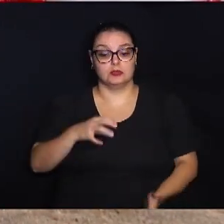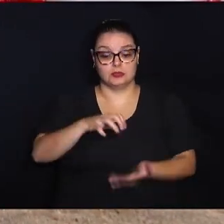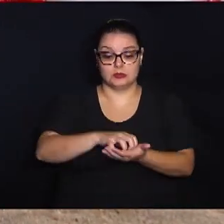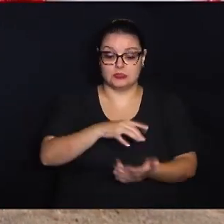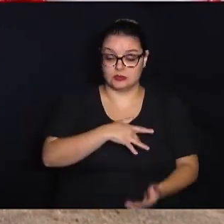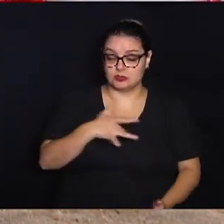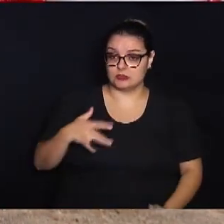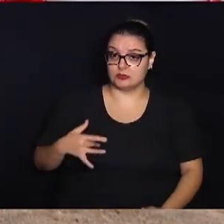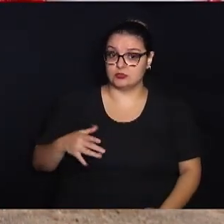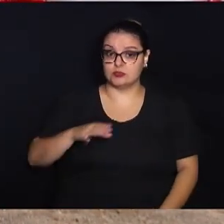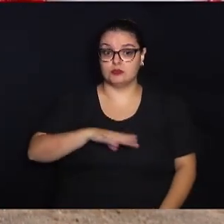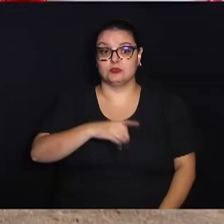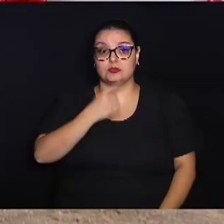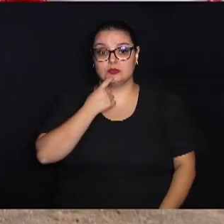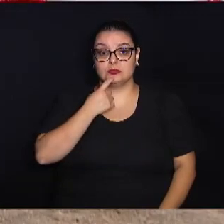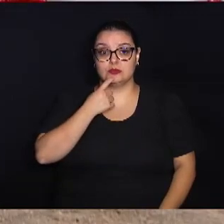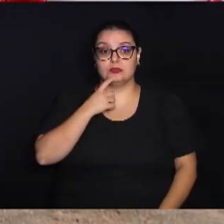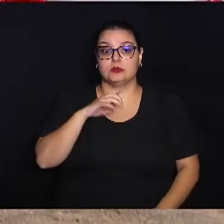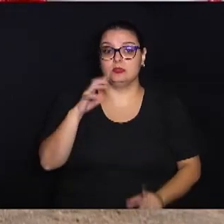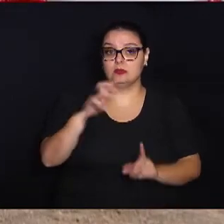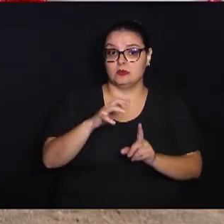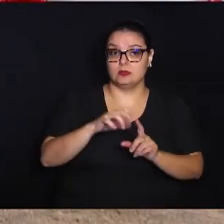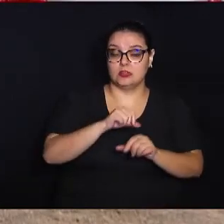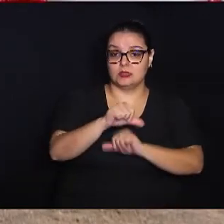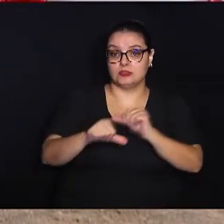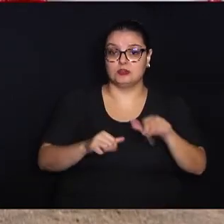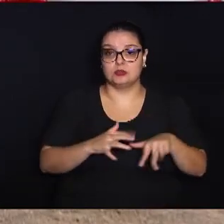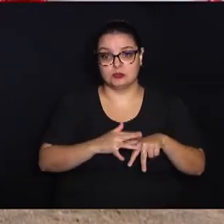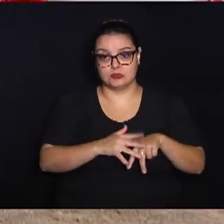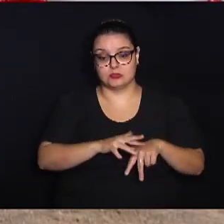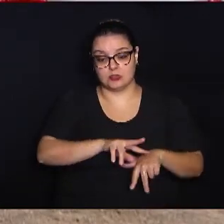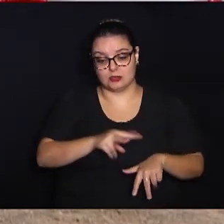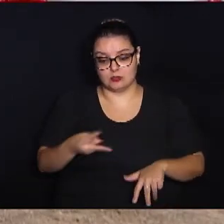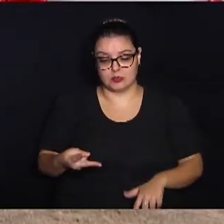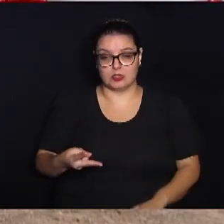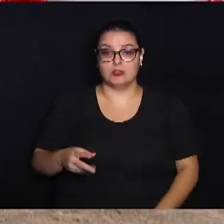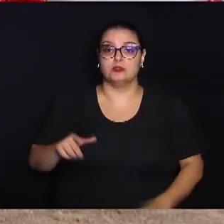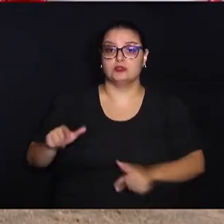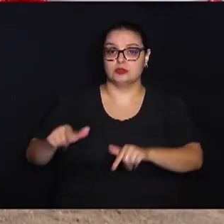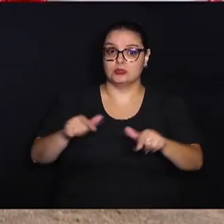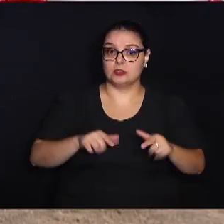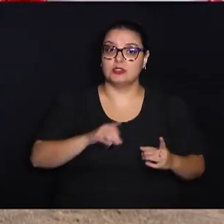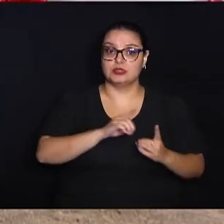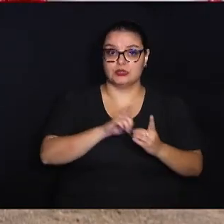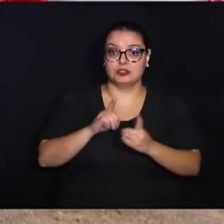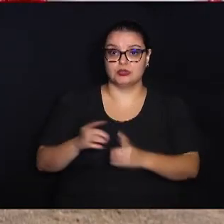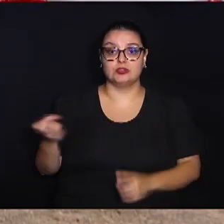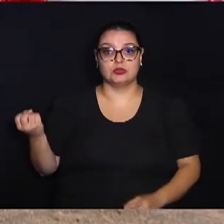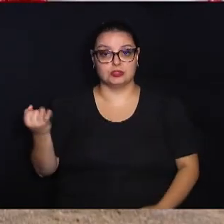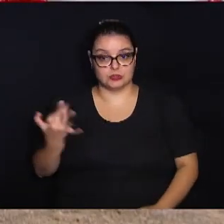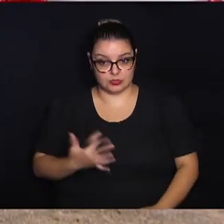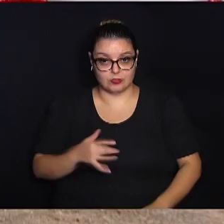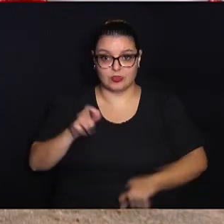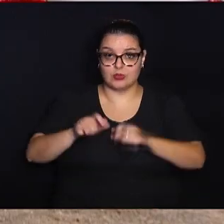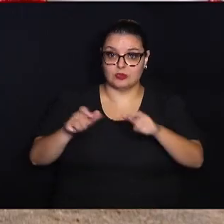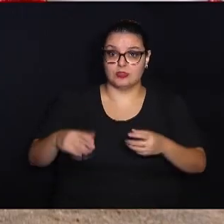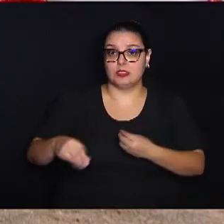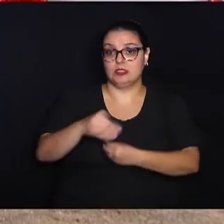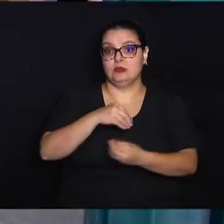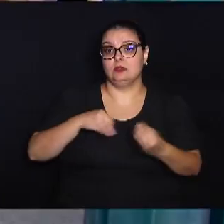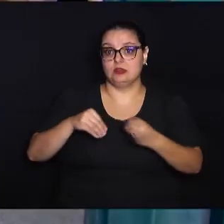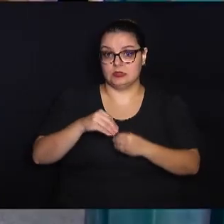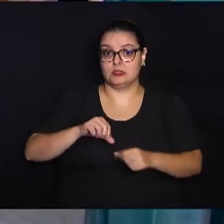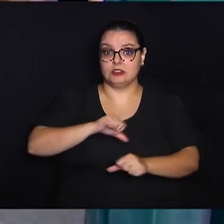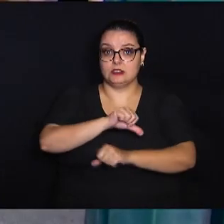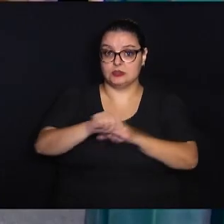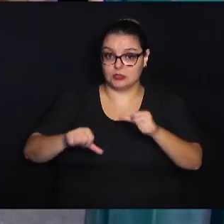do município foram atingidos por mudanças de pacientes dos territórios de atendimento e a quantidade de pessoas envolvidas nas